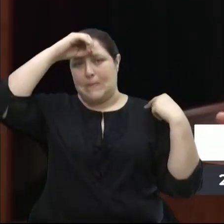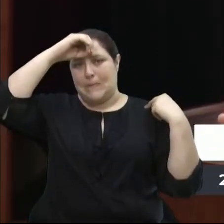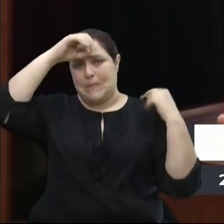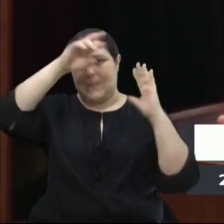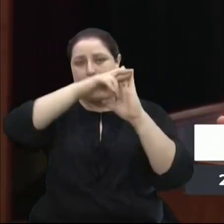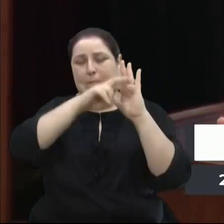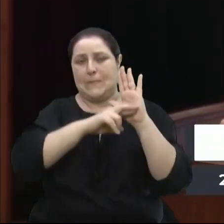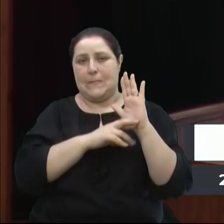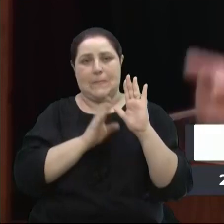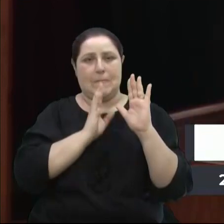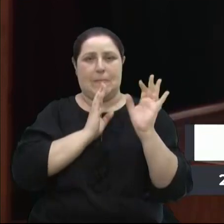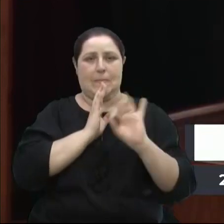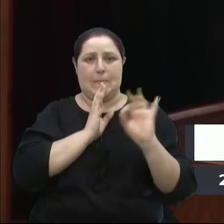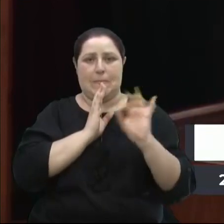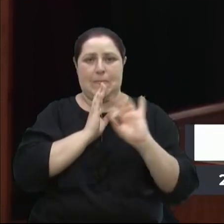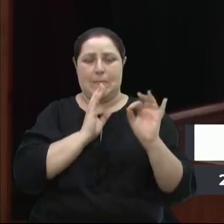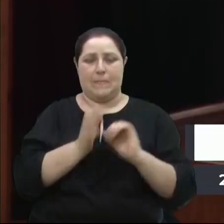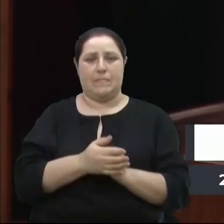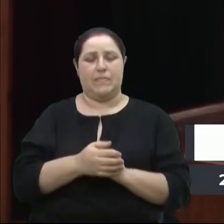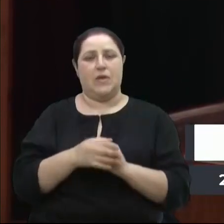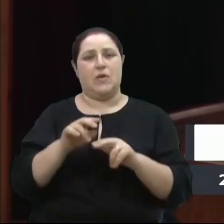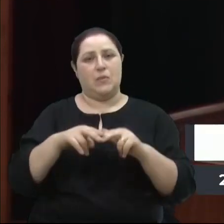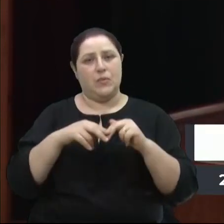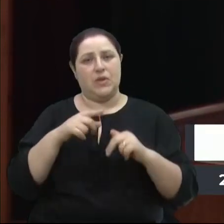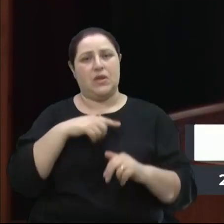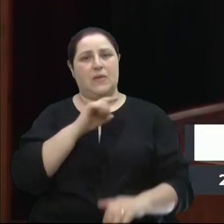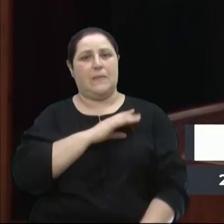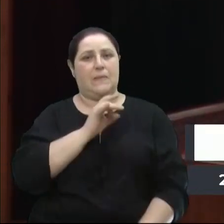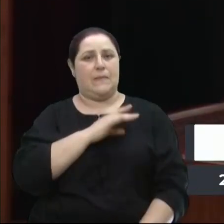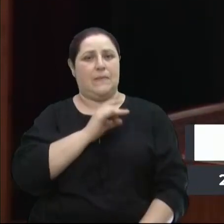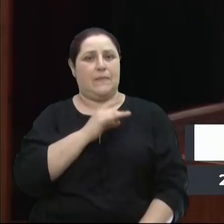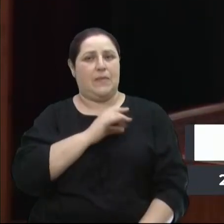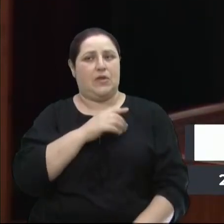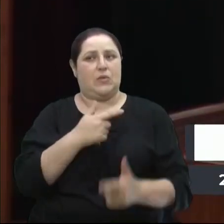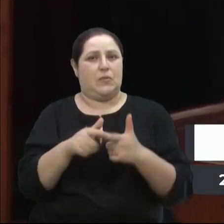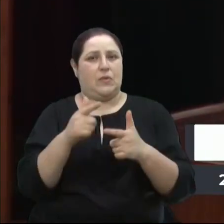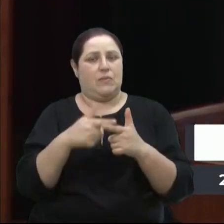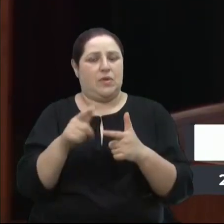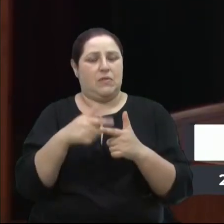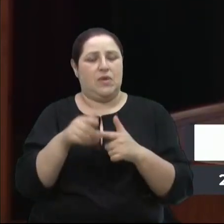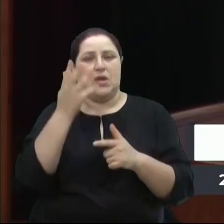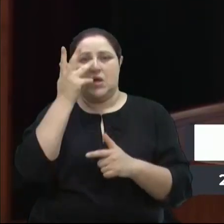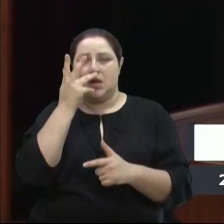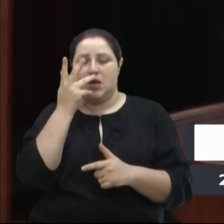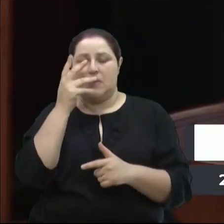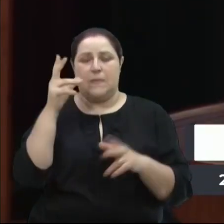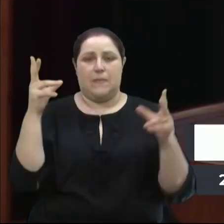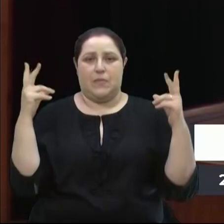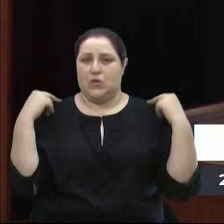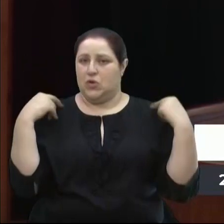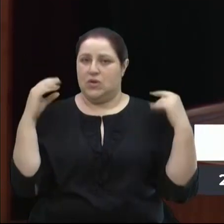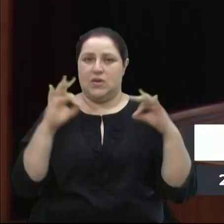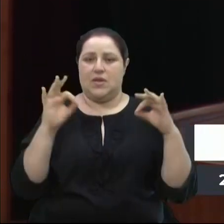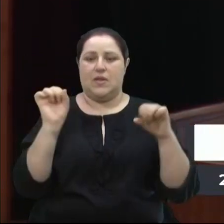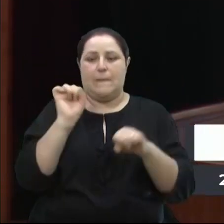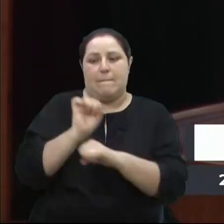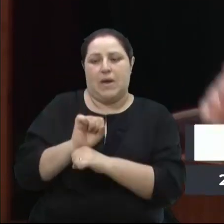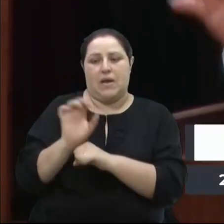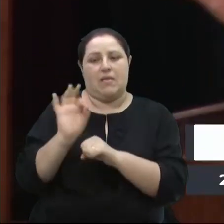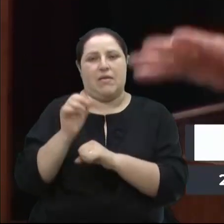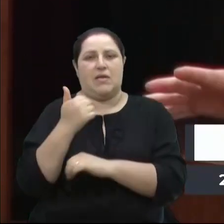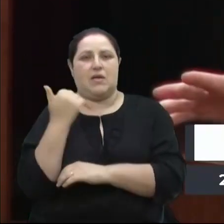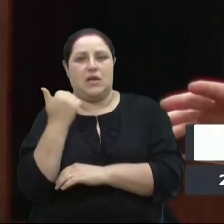regra. E por medo de se incomodar, eles não estão parando e não estão dando carona. Então, por isso que eu estou